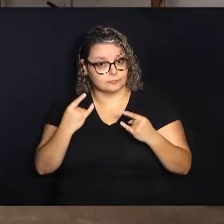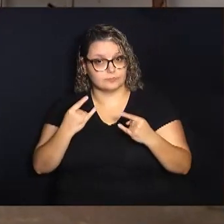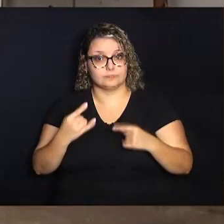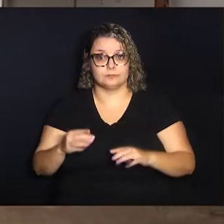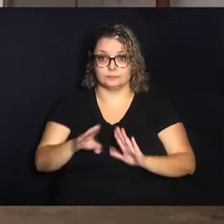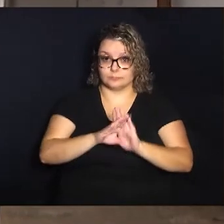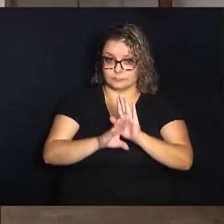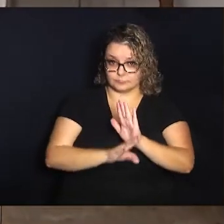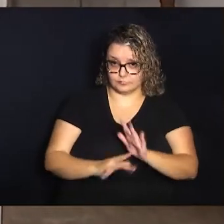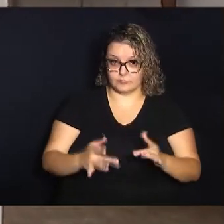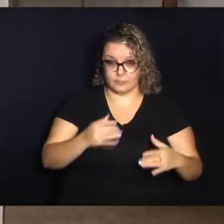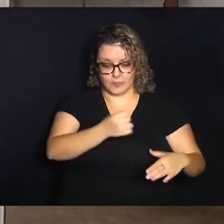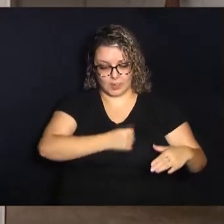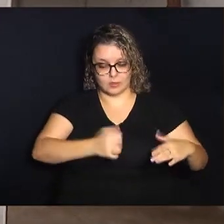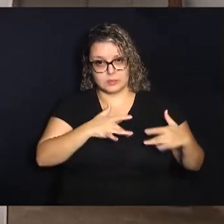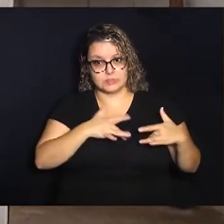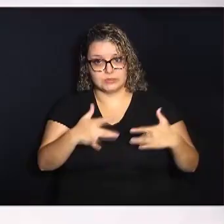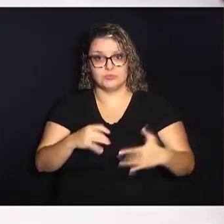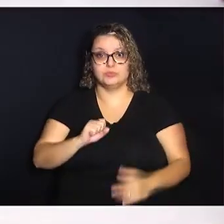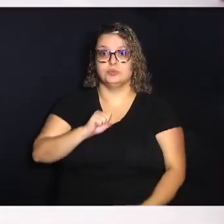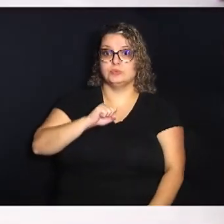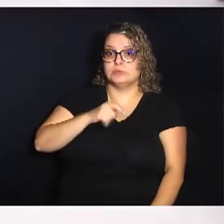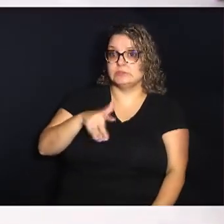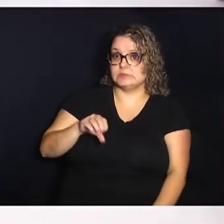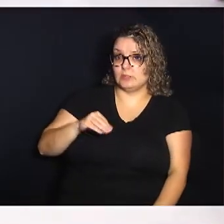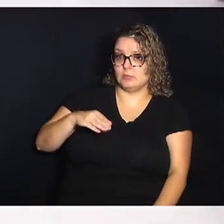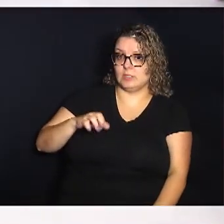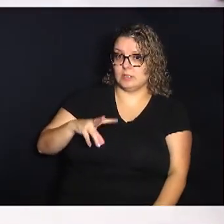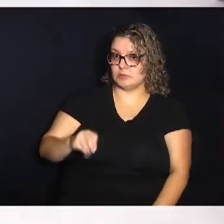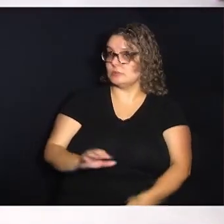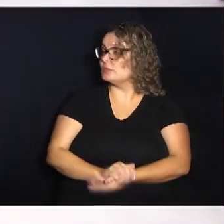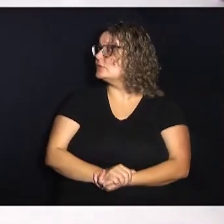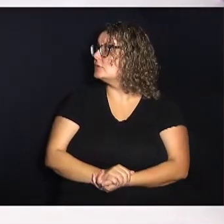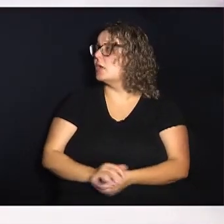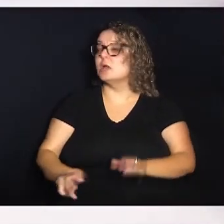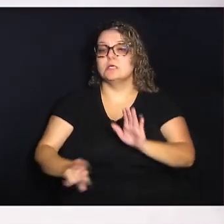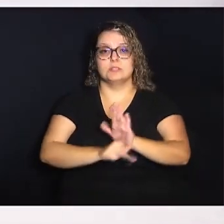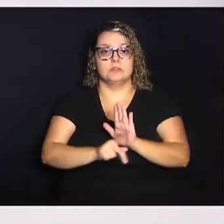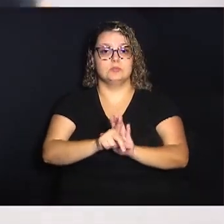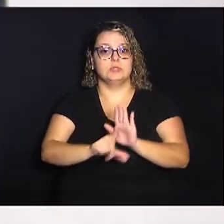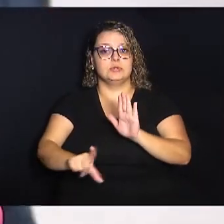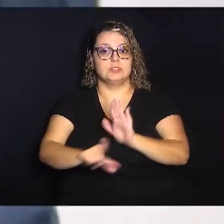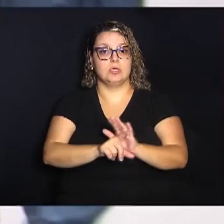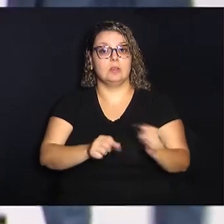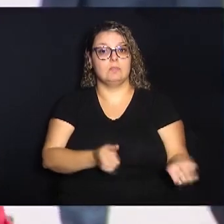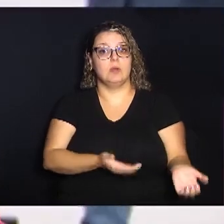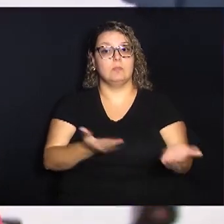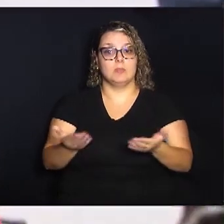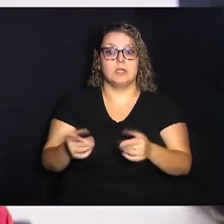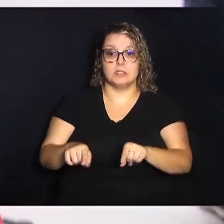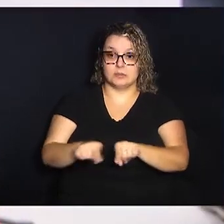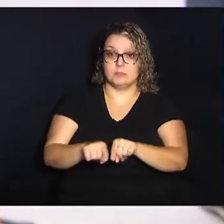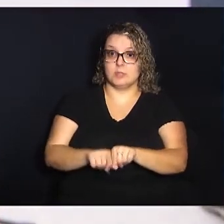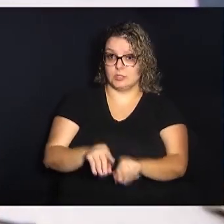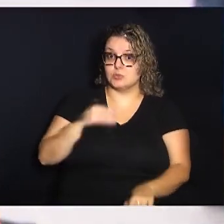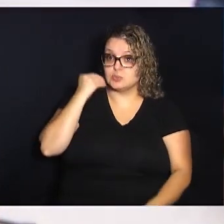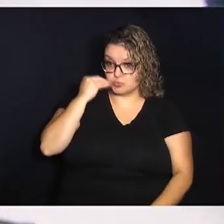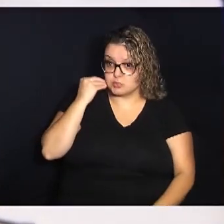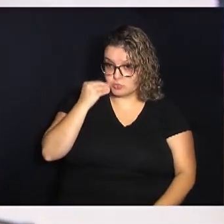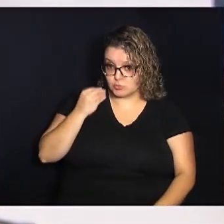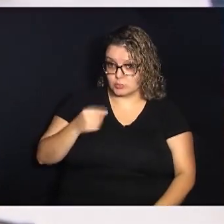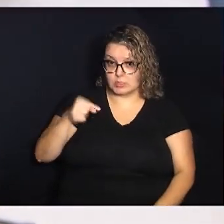Solidária, que funciona no Jardim São Marcos. Bom, esse projeto de lei a gente apresentou a partir, inclusive, de uma experiência que já tem